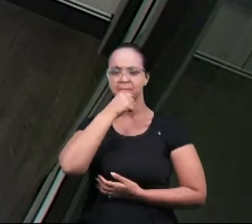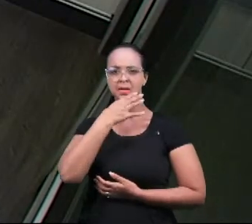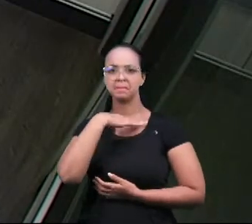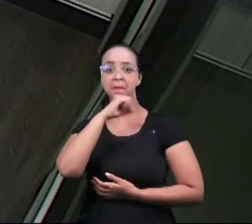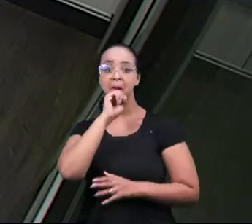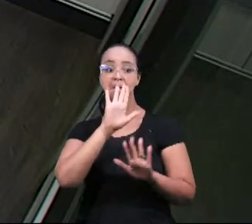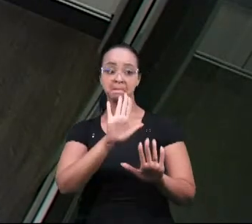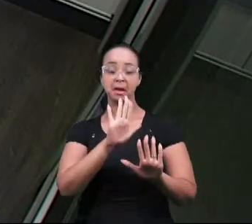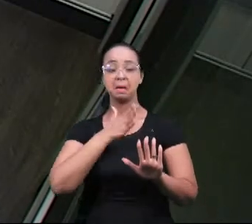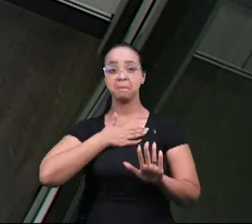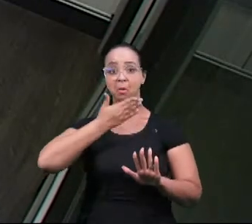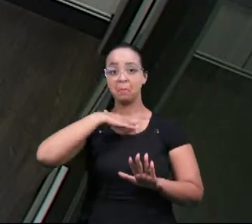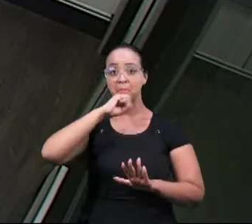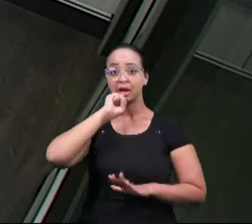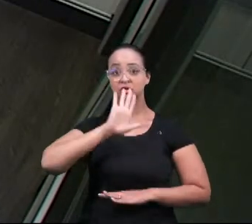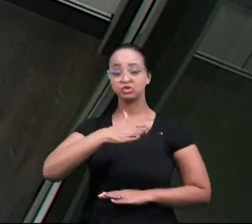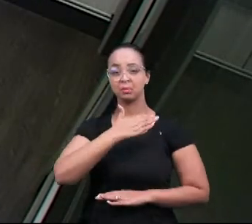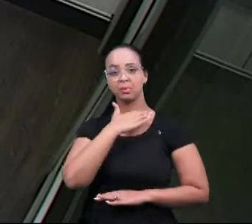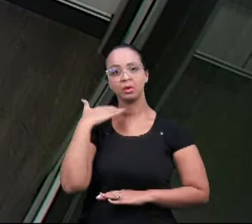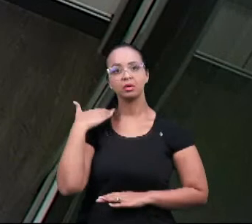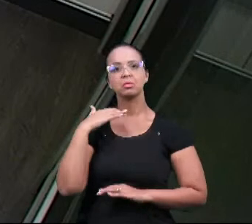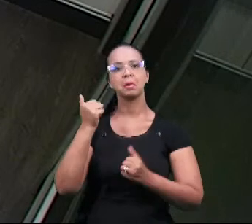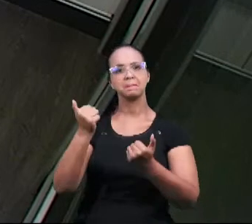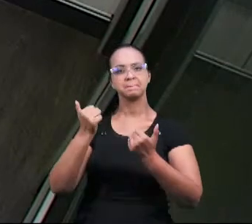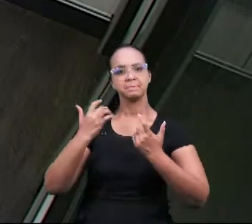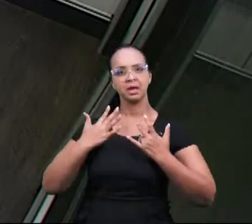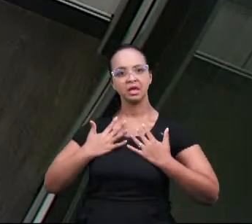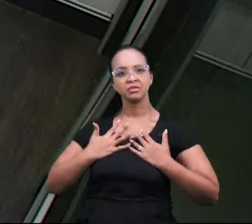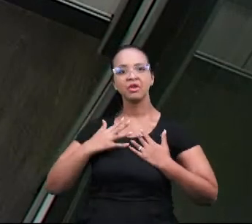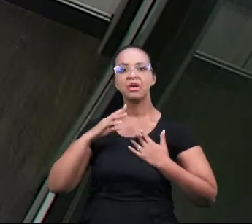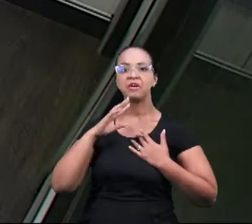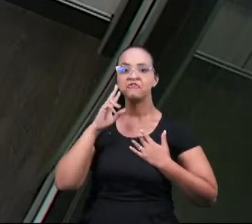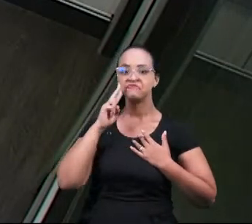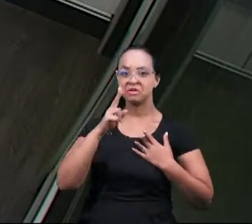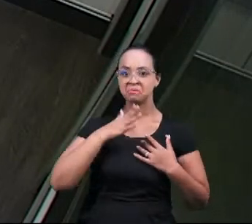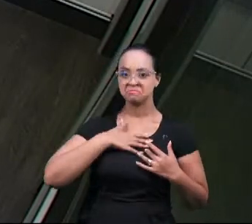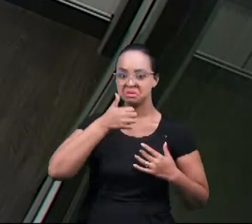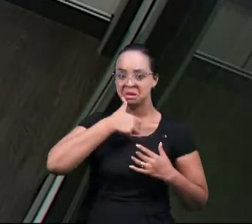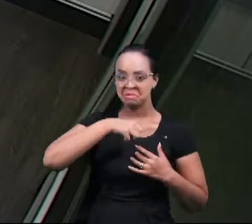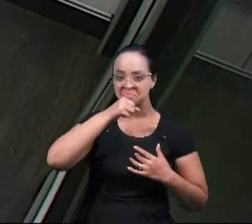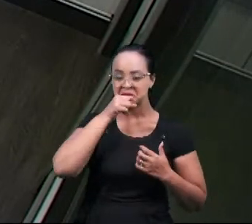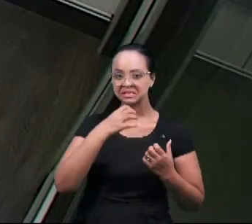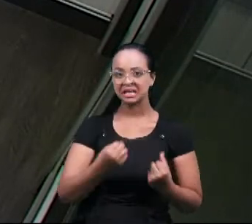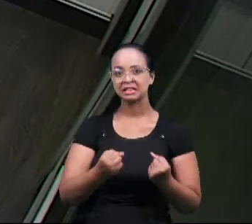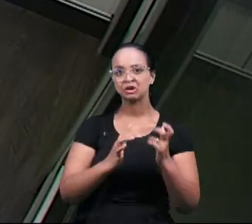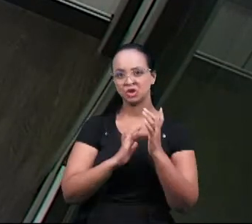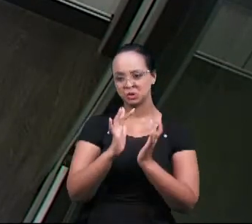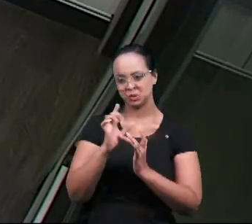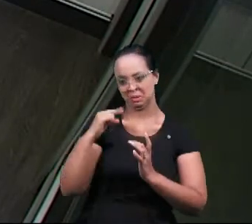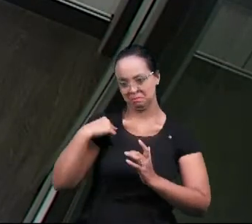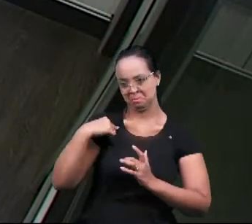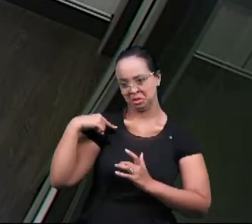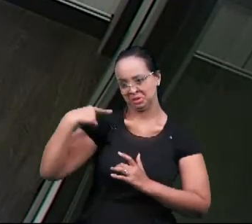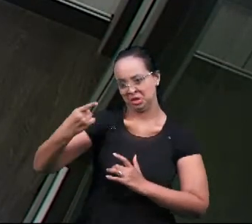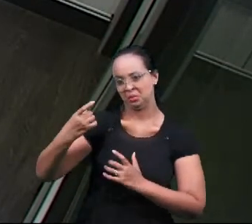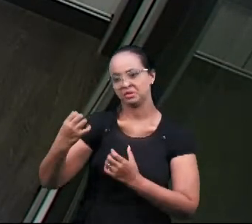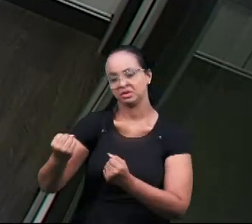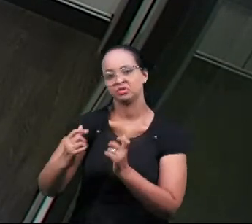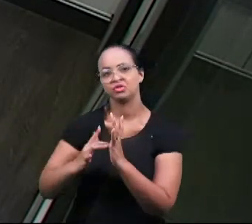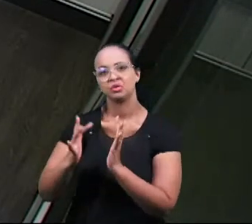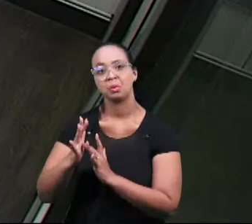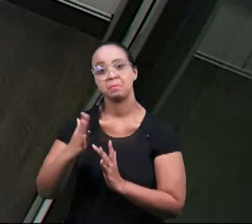falecido nessa época. Inclusive, uma bênção que o Senhor me deu foi ver a minha mãe se converter nesta obra, depois que eu me converti. Tinha os meus